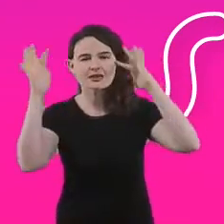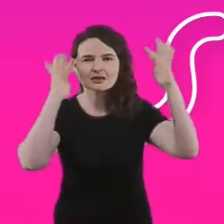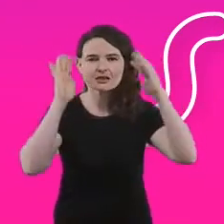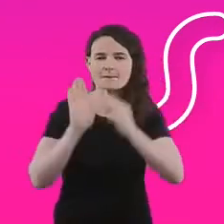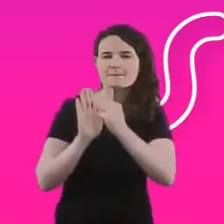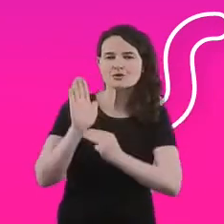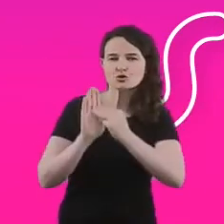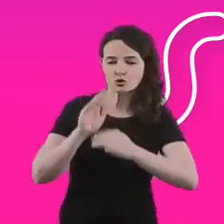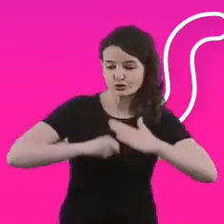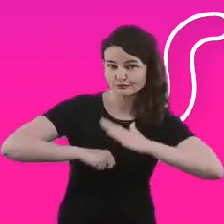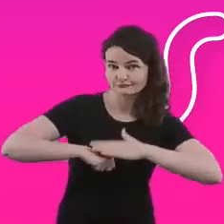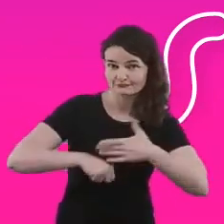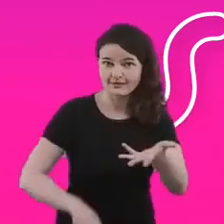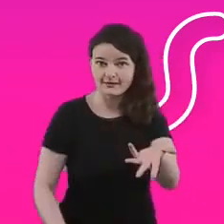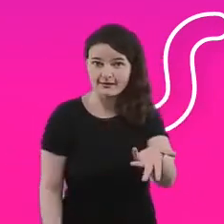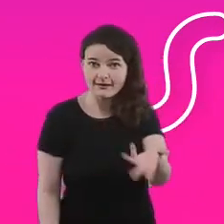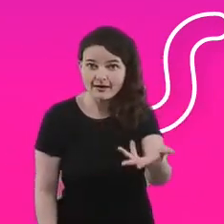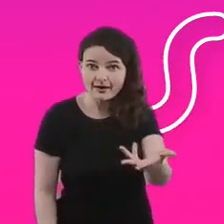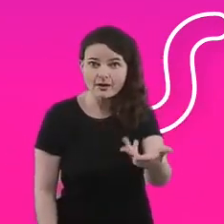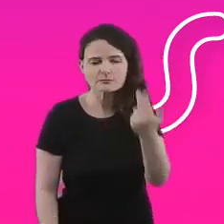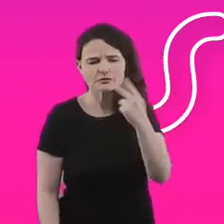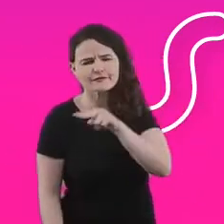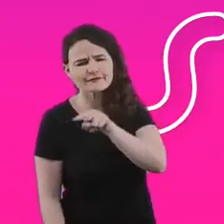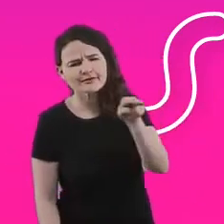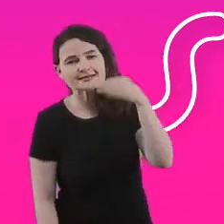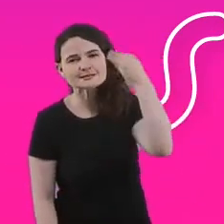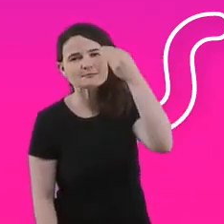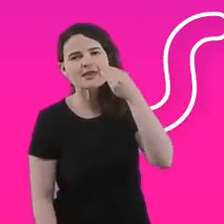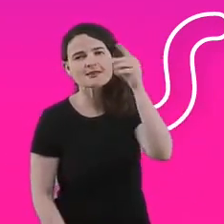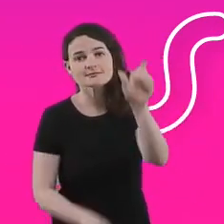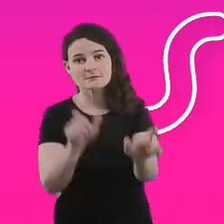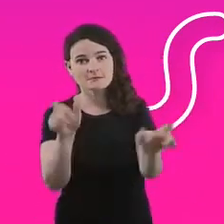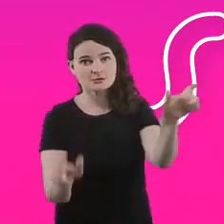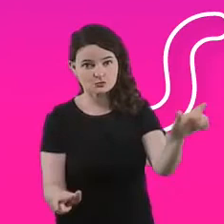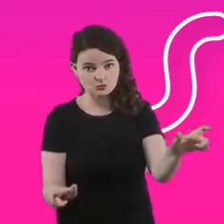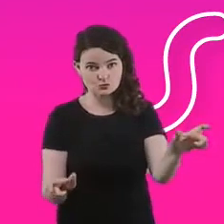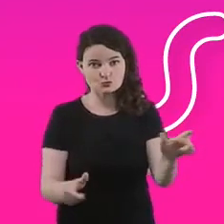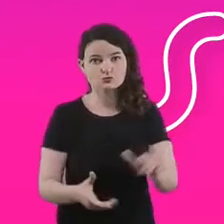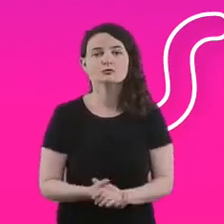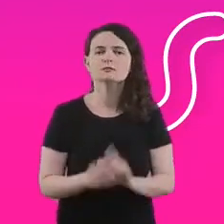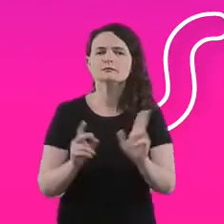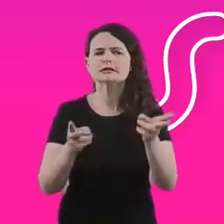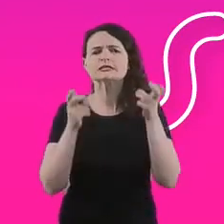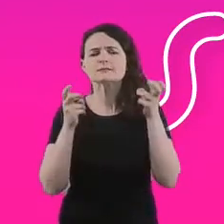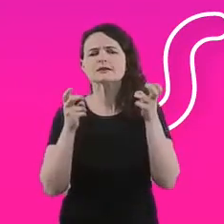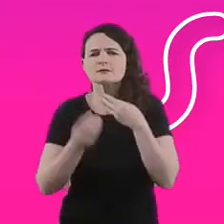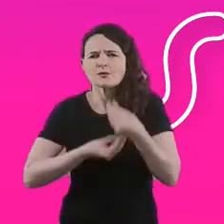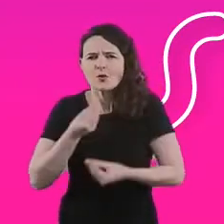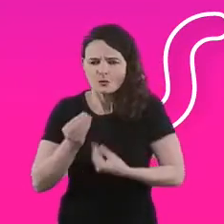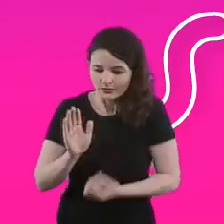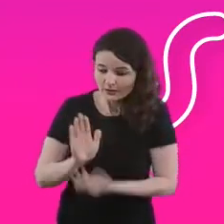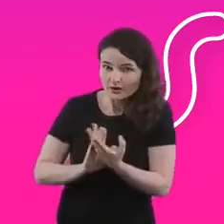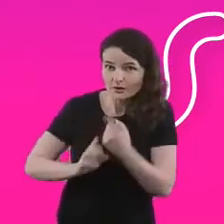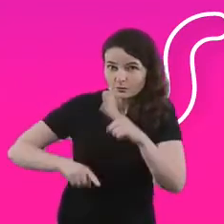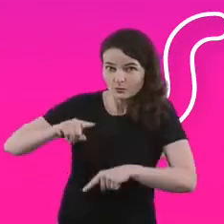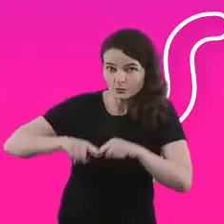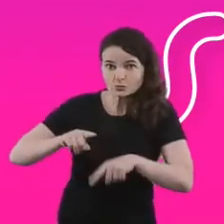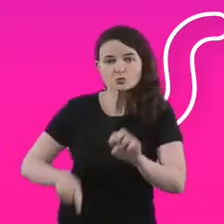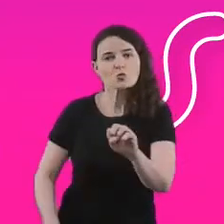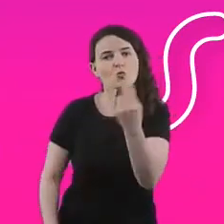ágeis, olhando muito para a experiência do usuário, né? E vendo como é que a gente pode criar um produto, criar um serviço de formação